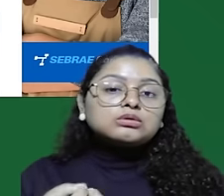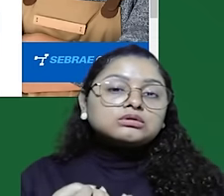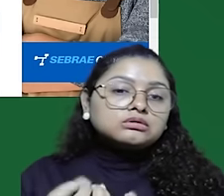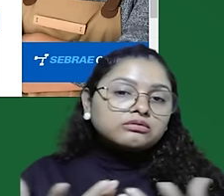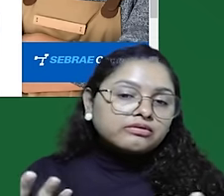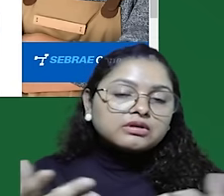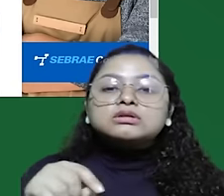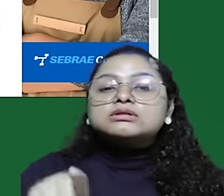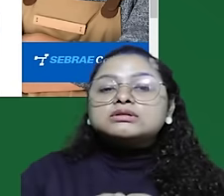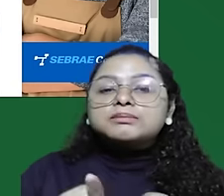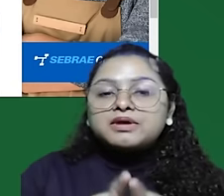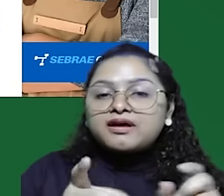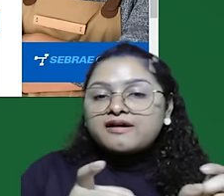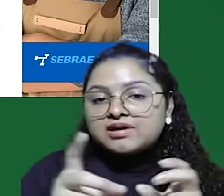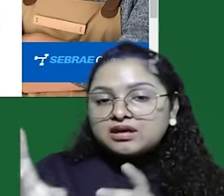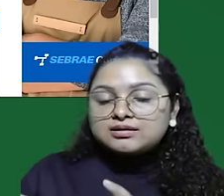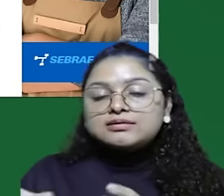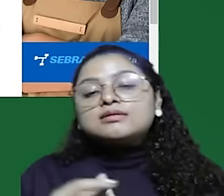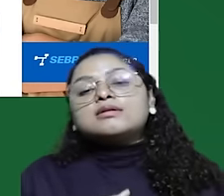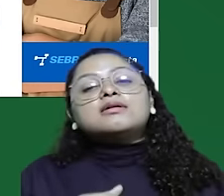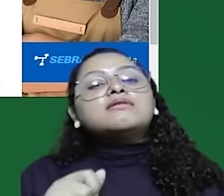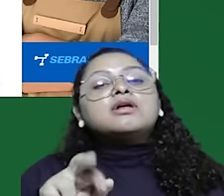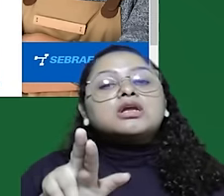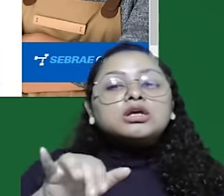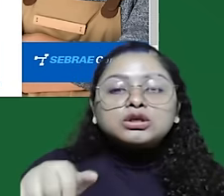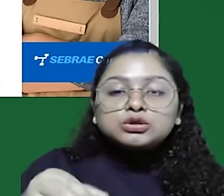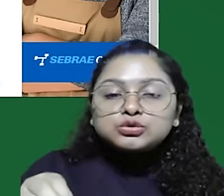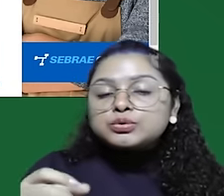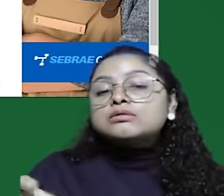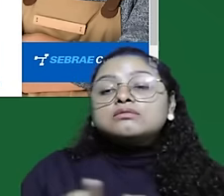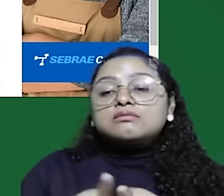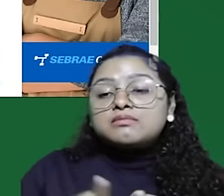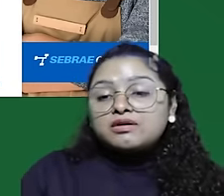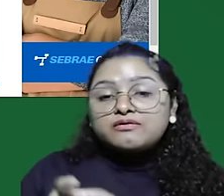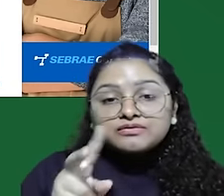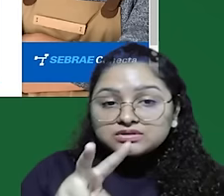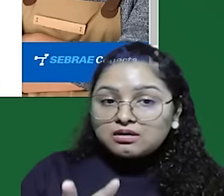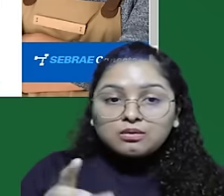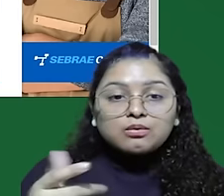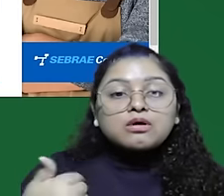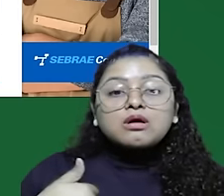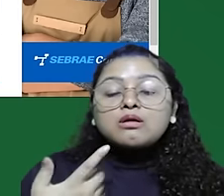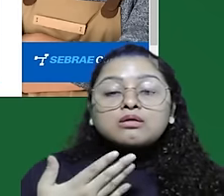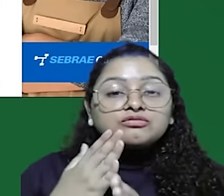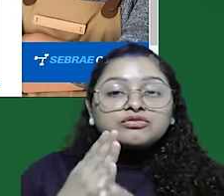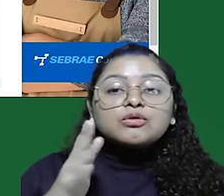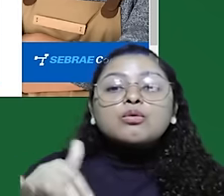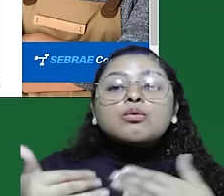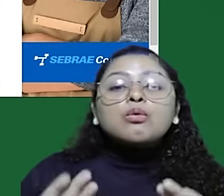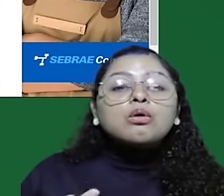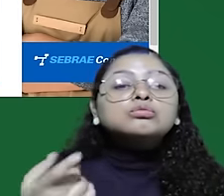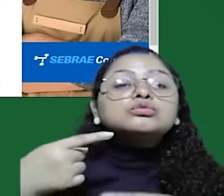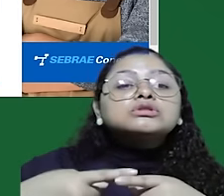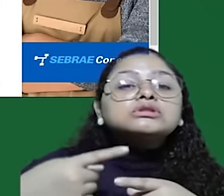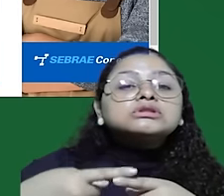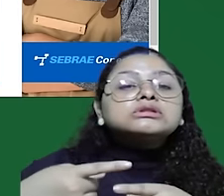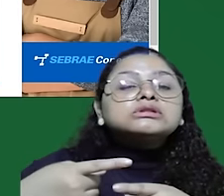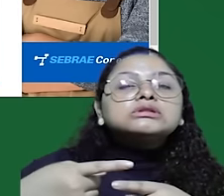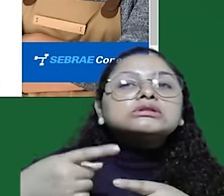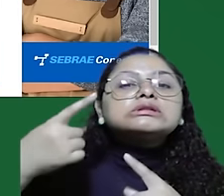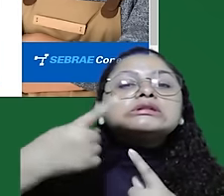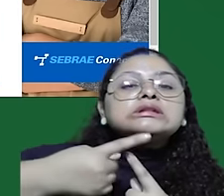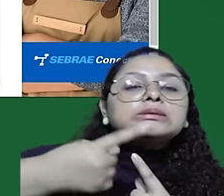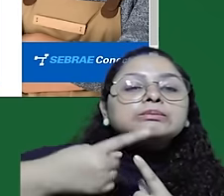a venda avarejo e aqui a parte fiscal aqui eu identifico de que tipo de produto que é são